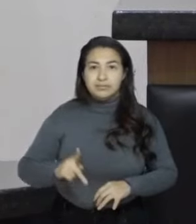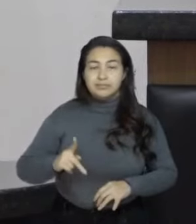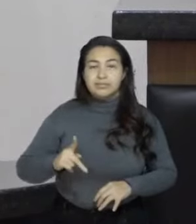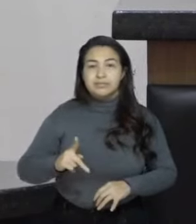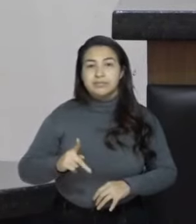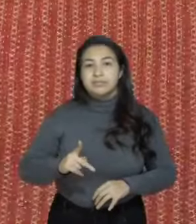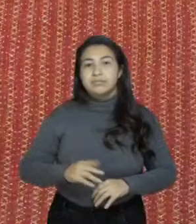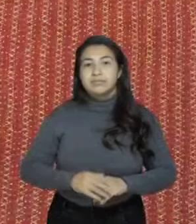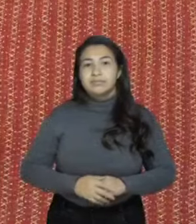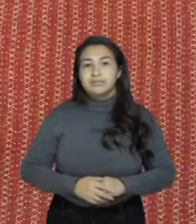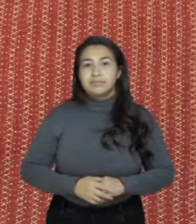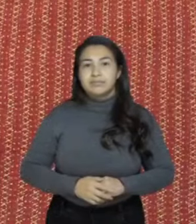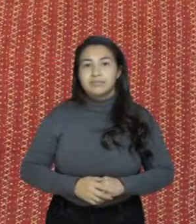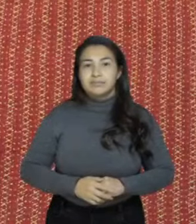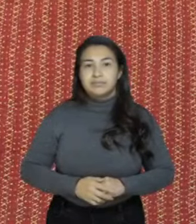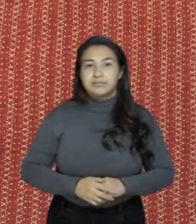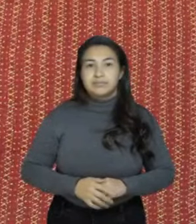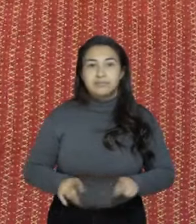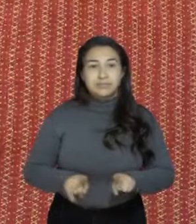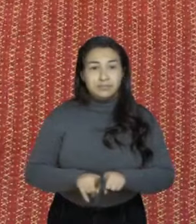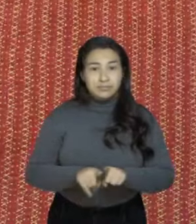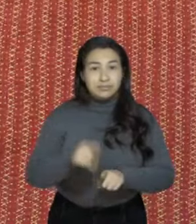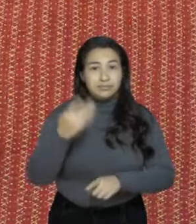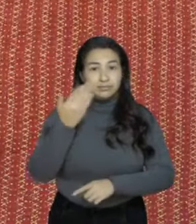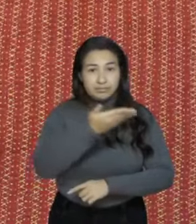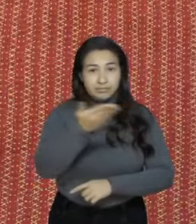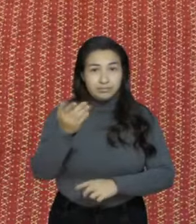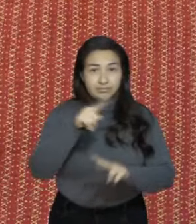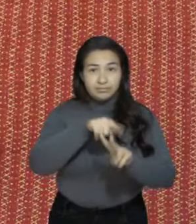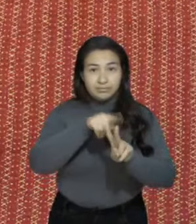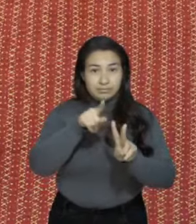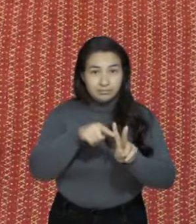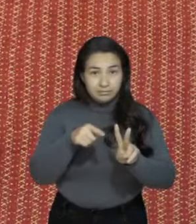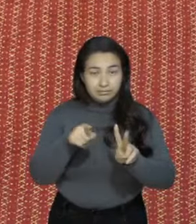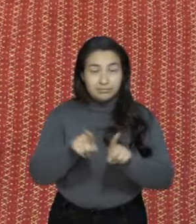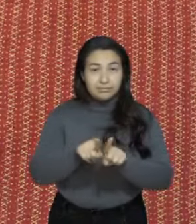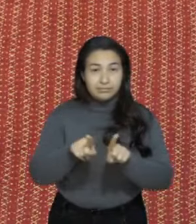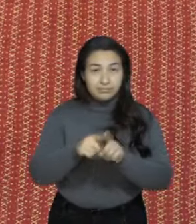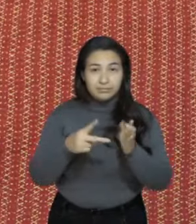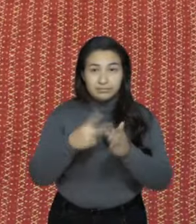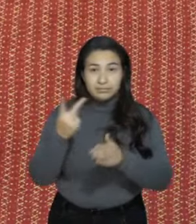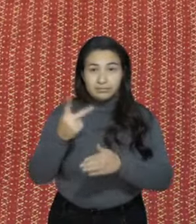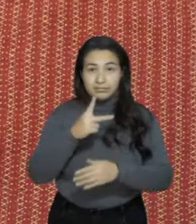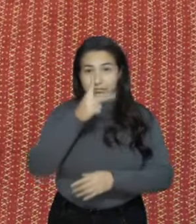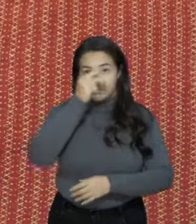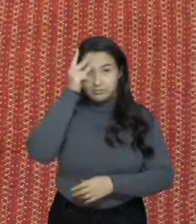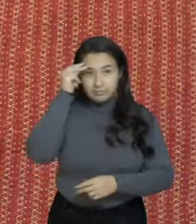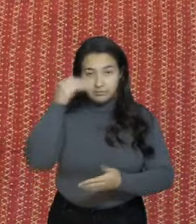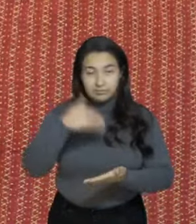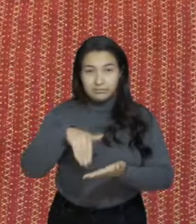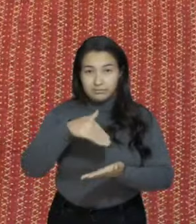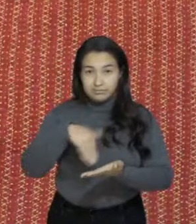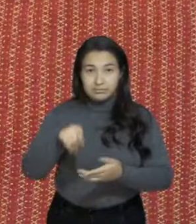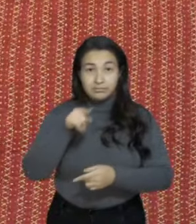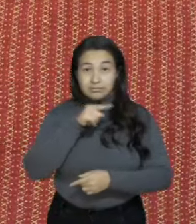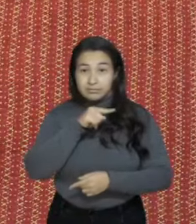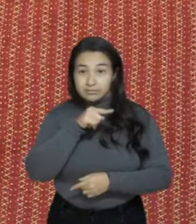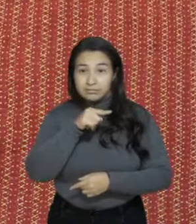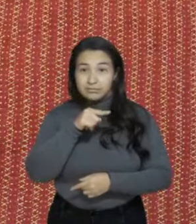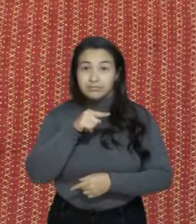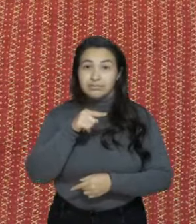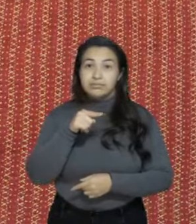prefeito do Arroio do Silva a rainha ao vice-prefeito a secretária isso que o Deputado José Milton falou